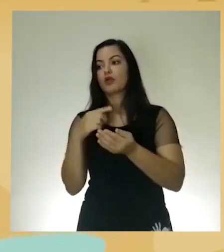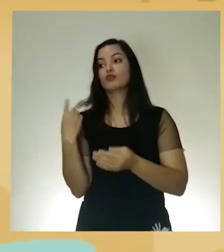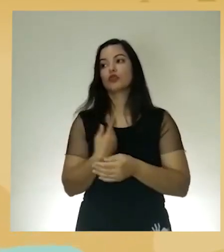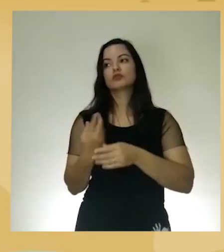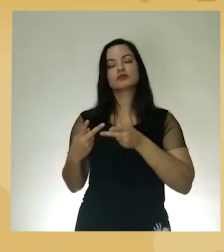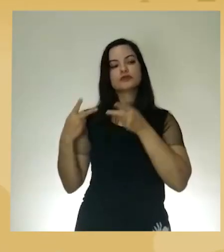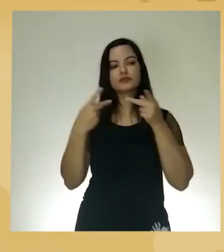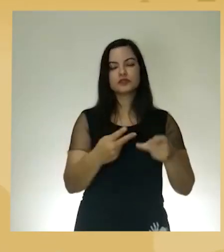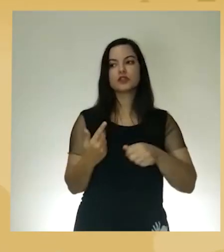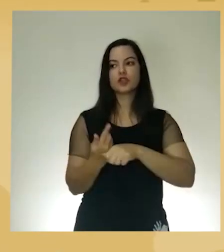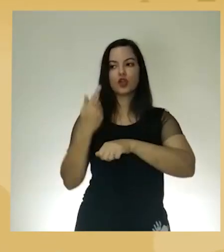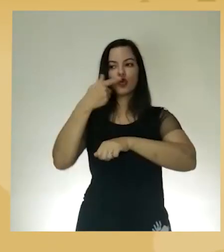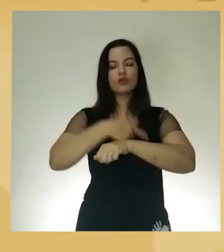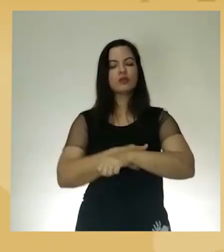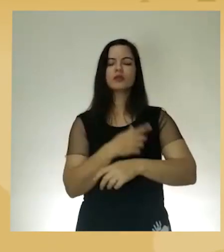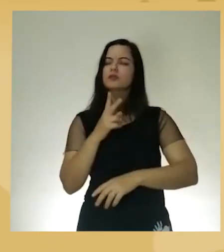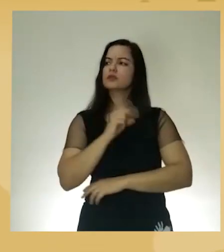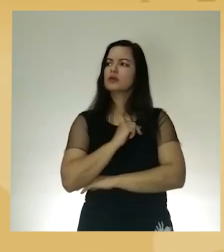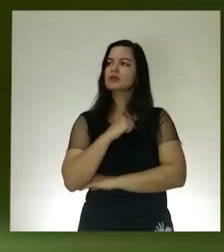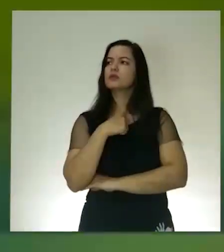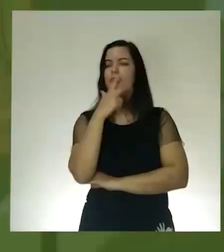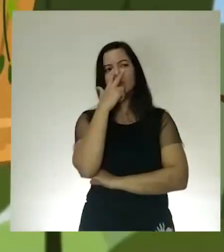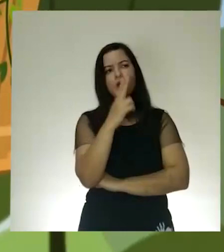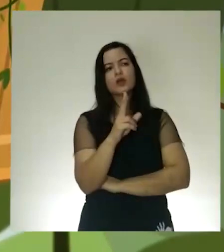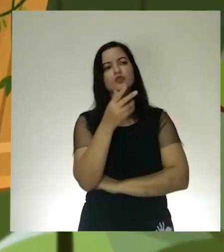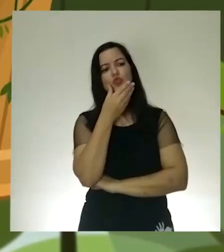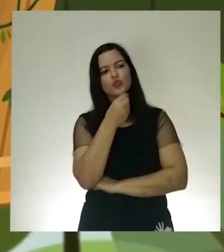Eu acho que o vovô tá trabalhando demais.